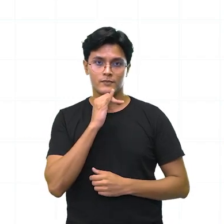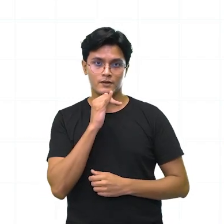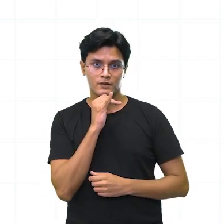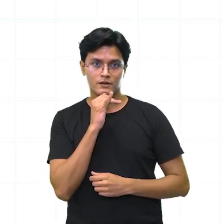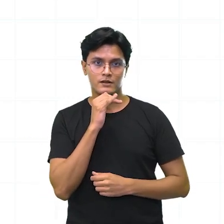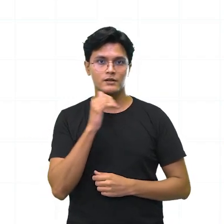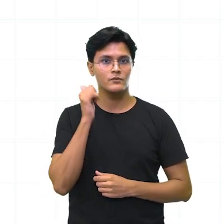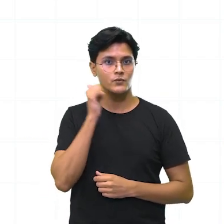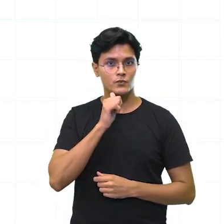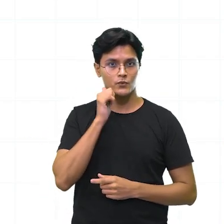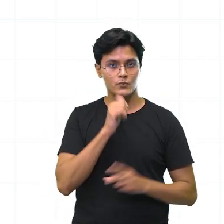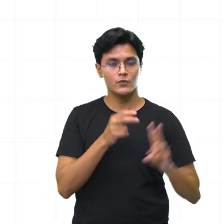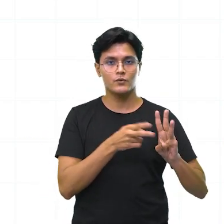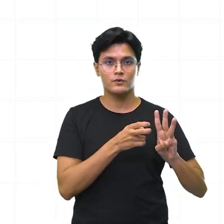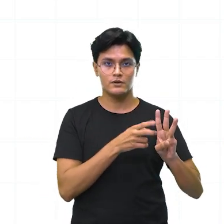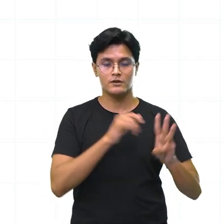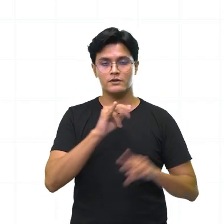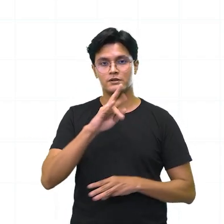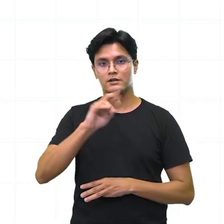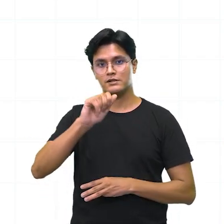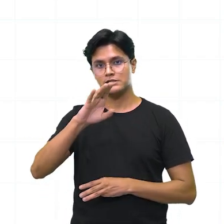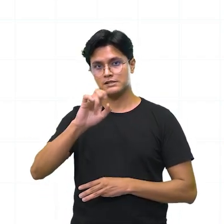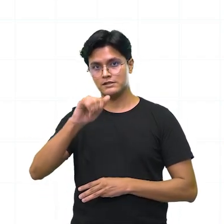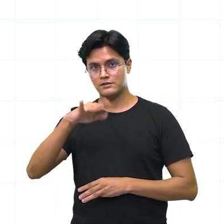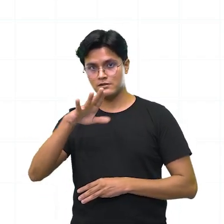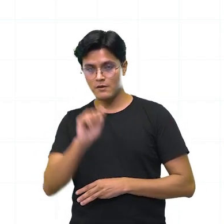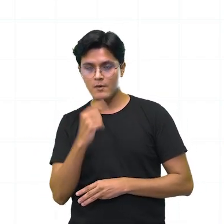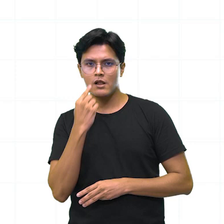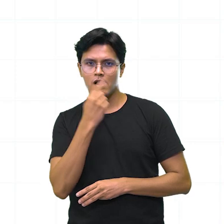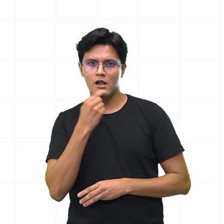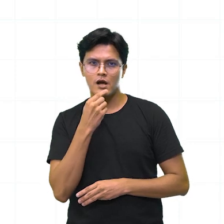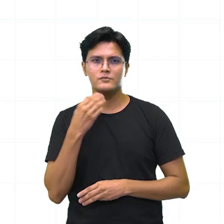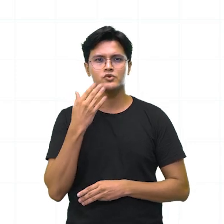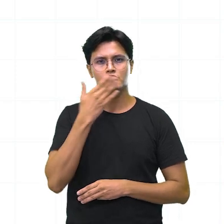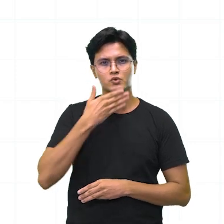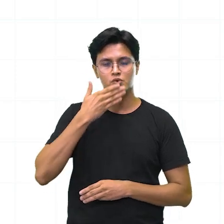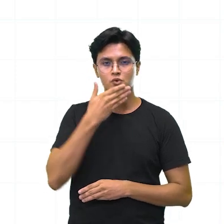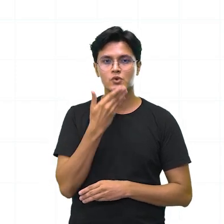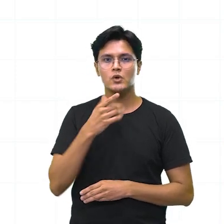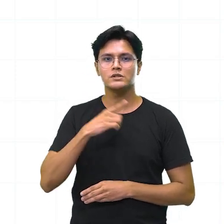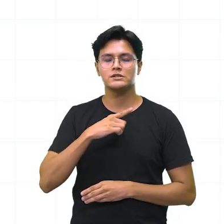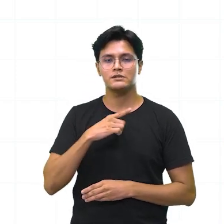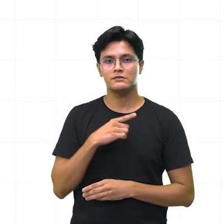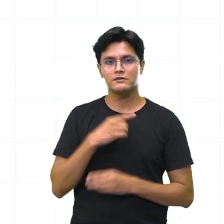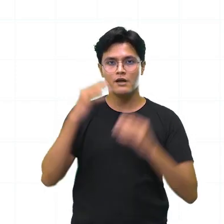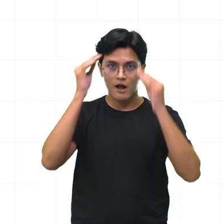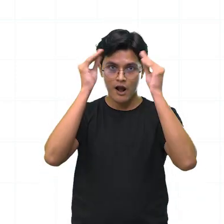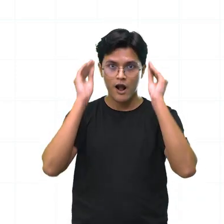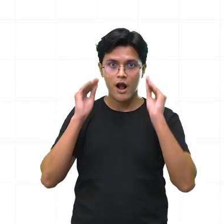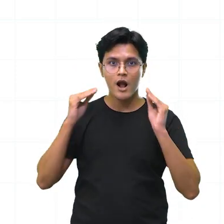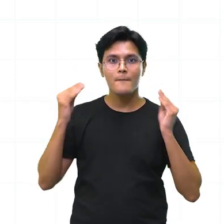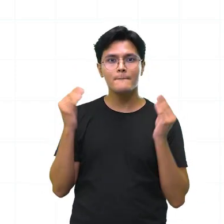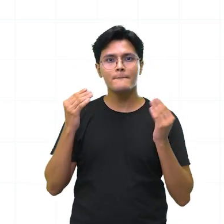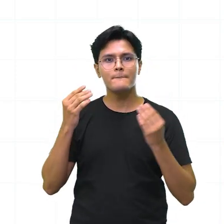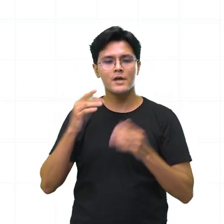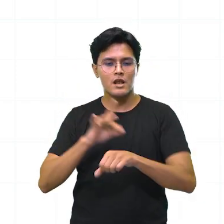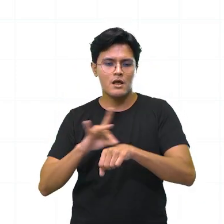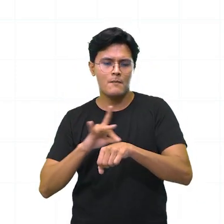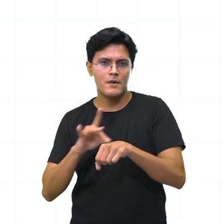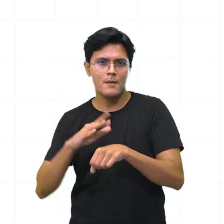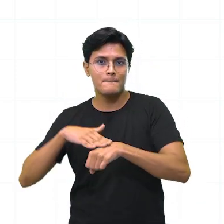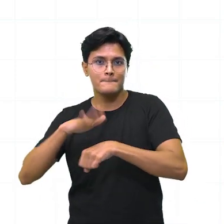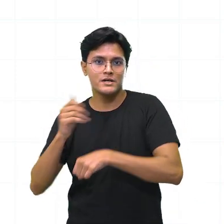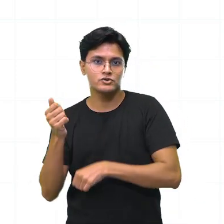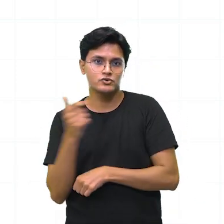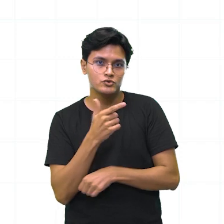a virgem dos lábios de mel, que tinha os cabelos mais negros que a asa da graúna